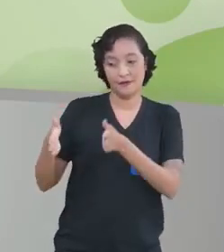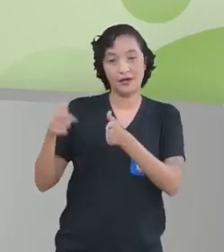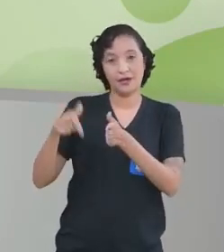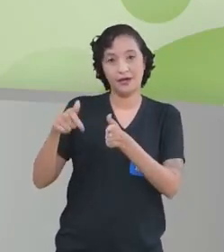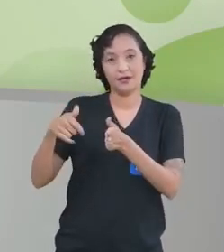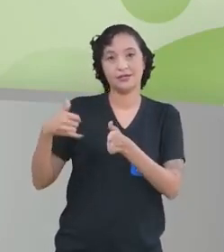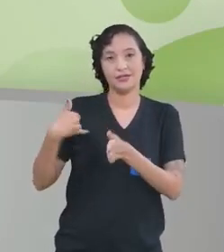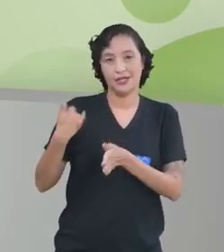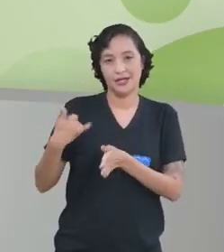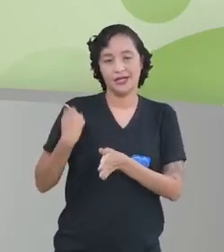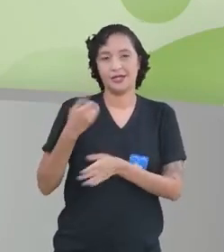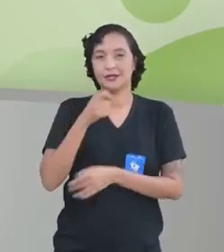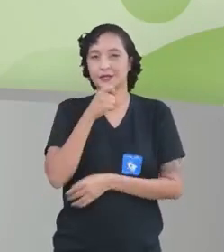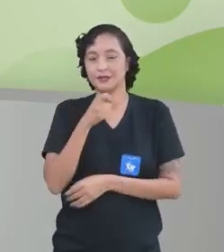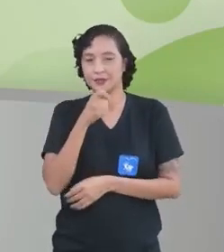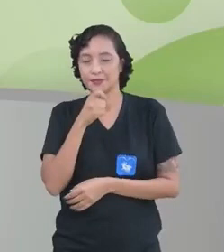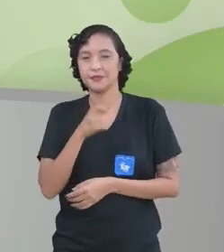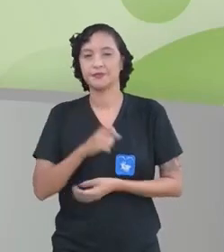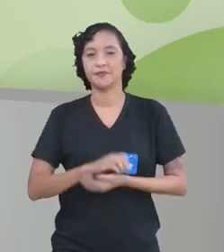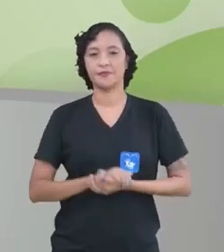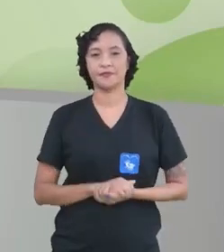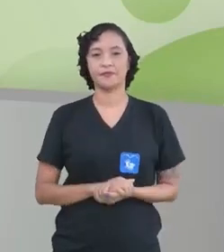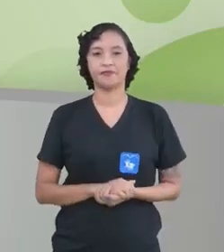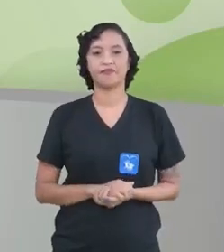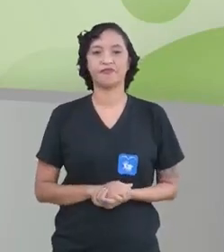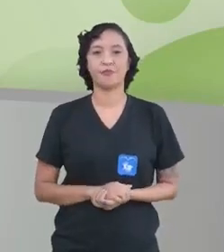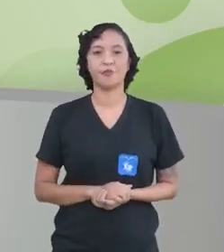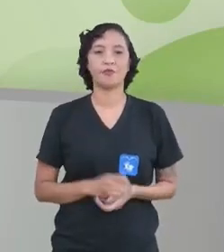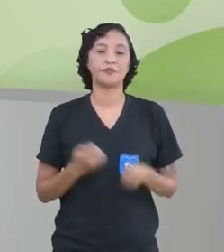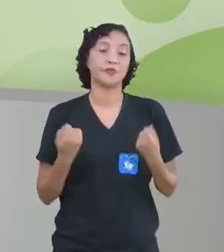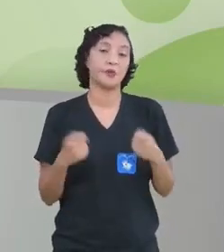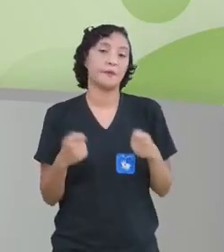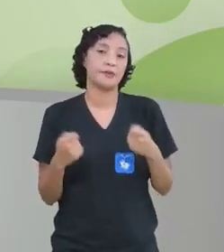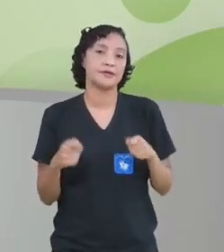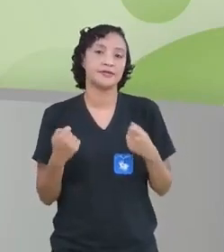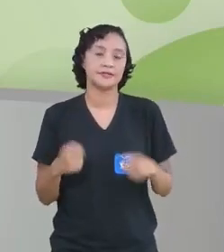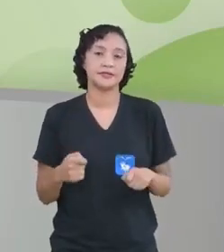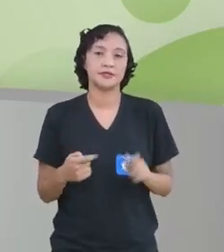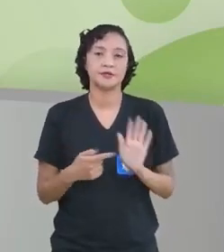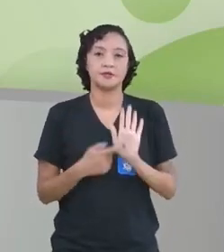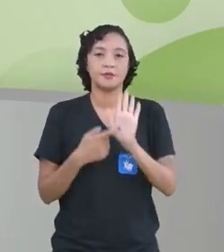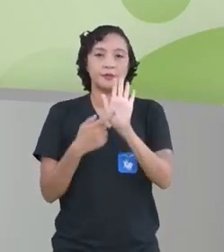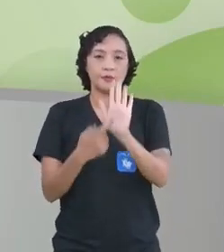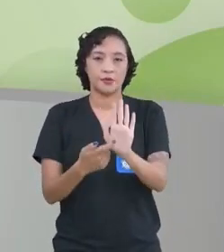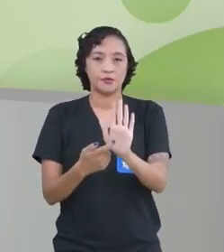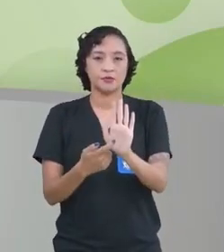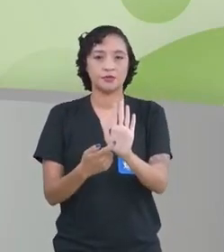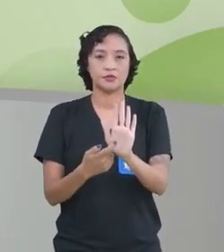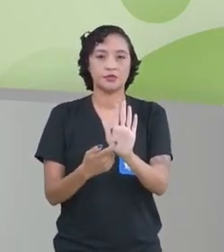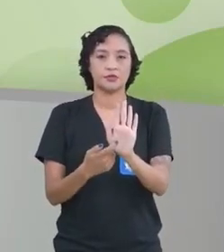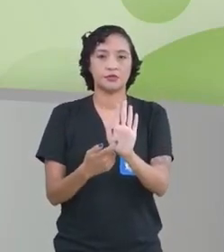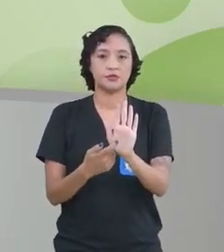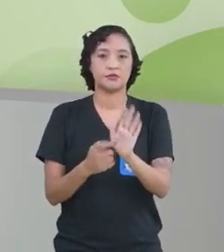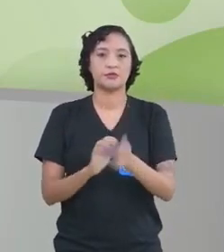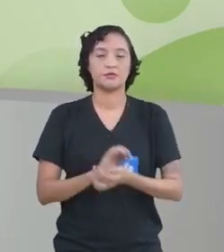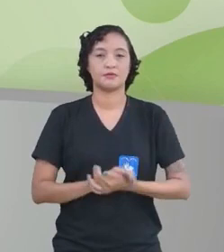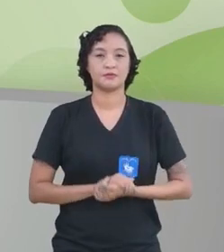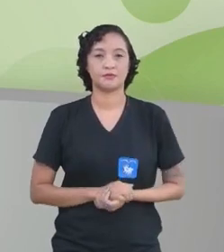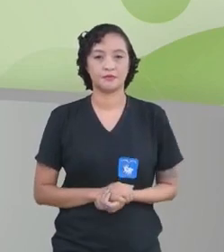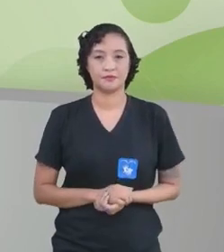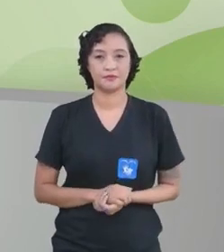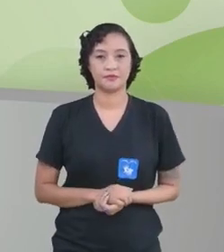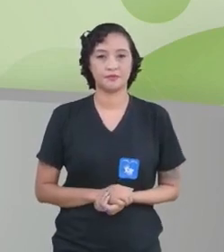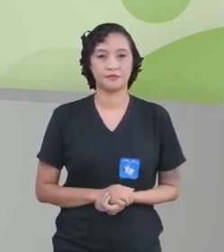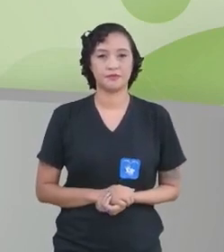do desenvolvimento humano, e aí eu preciso de alguma forma trazer uma fala que eu preciso ter com